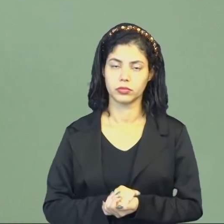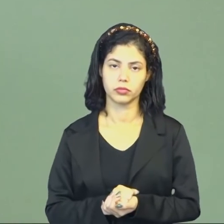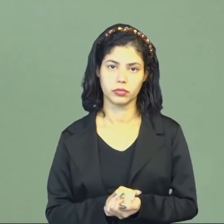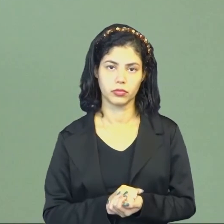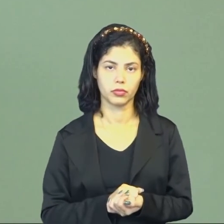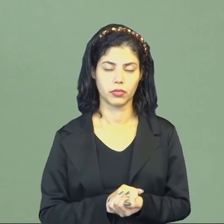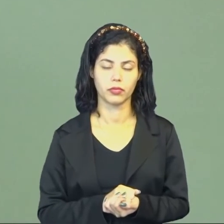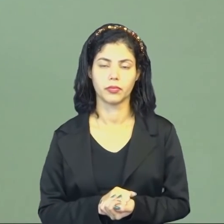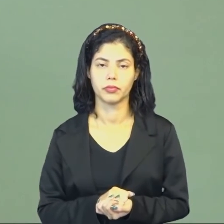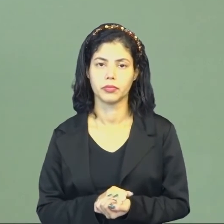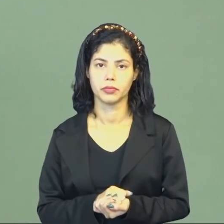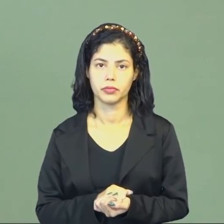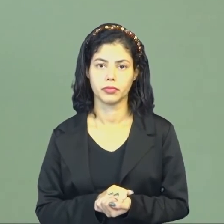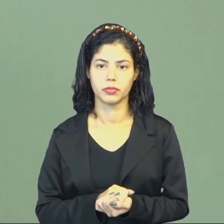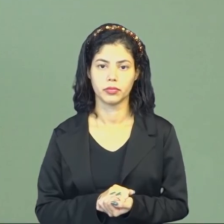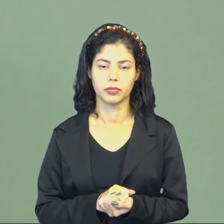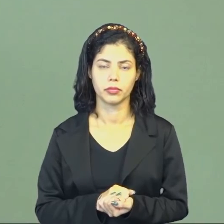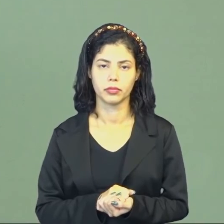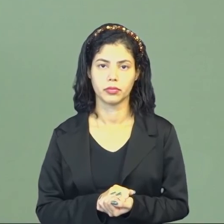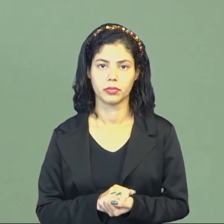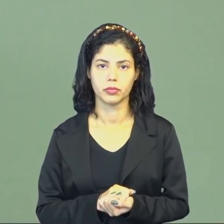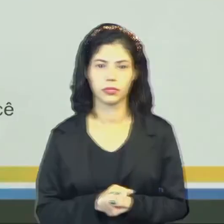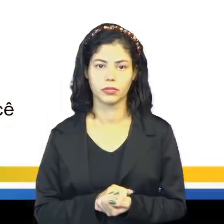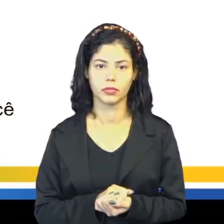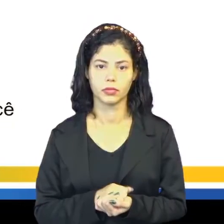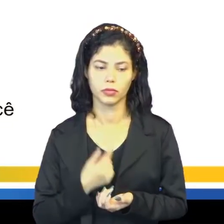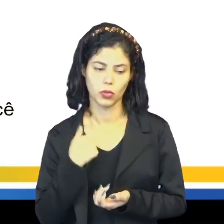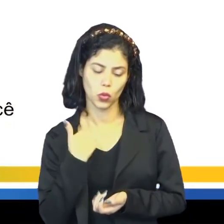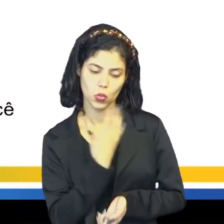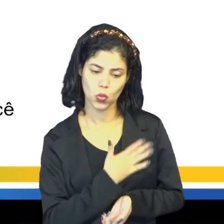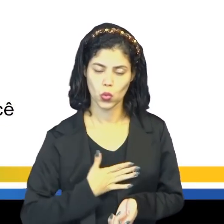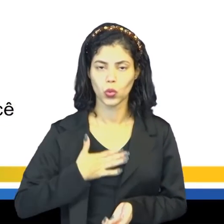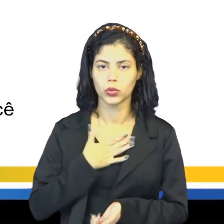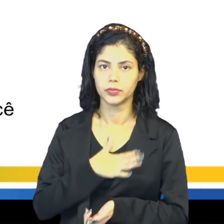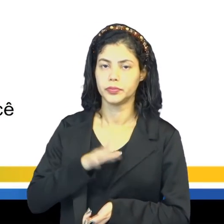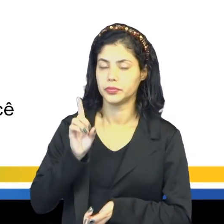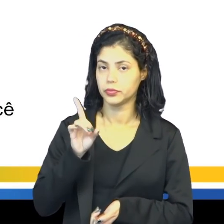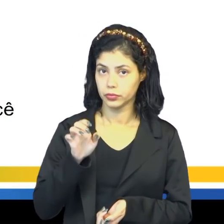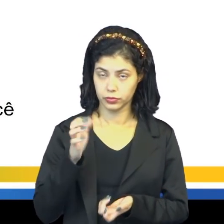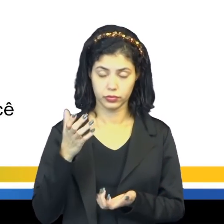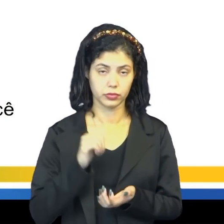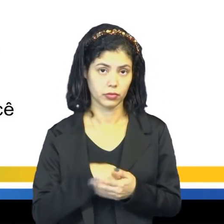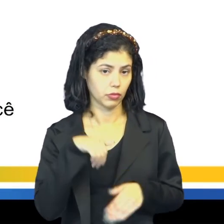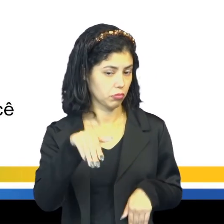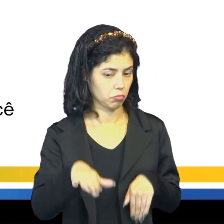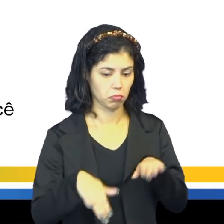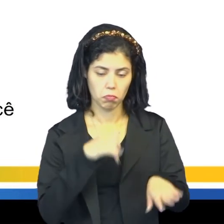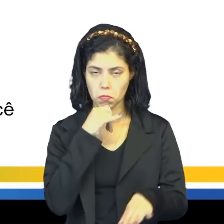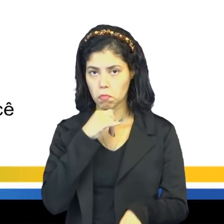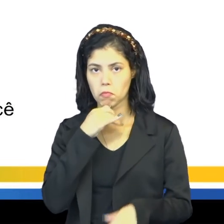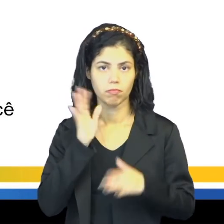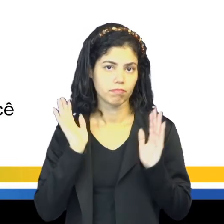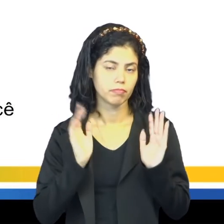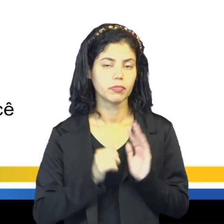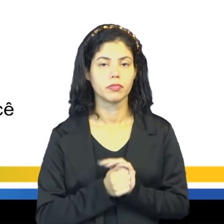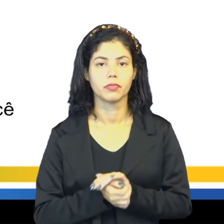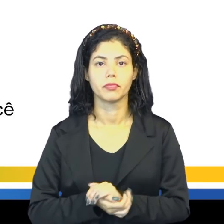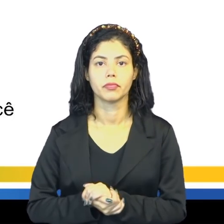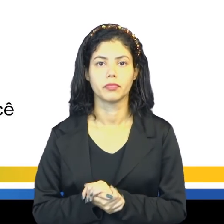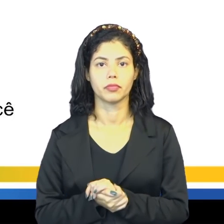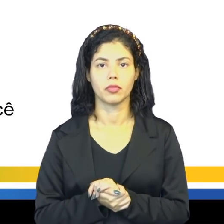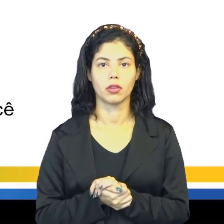hobbies. Ali nós temos I like, né? Eu gosto de nadar, por exemplo. I